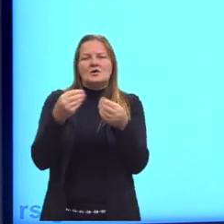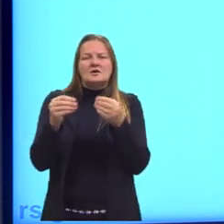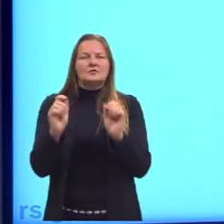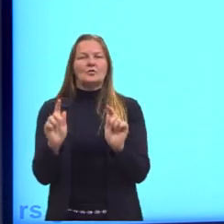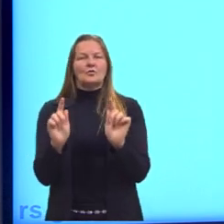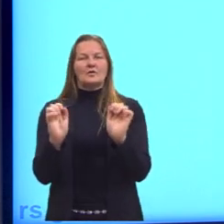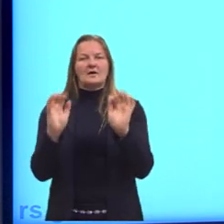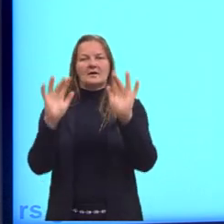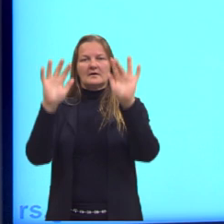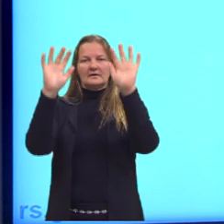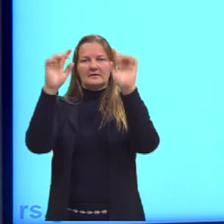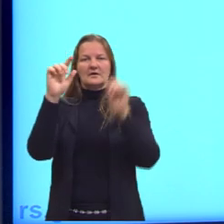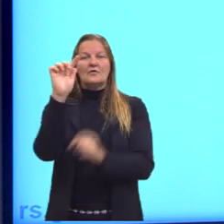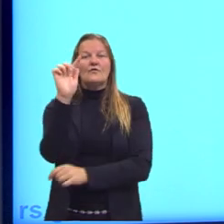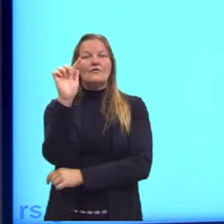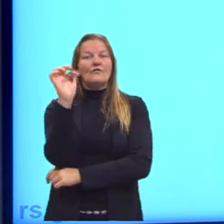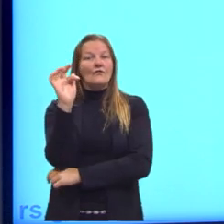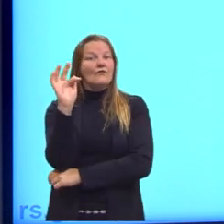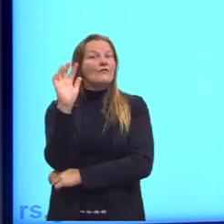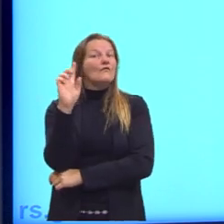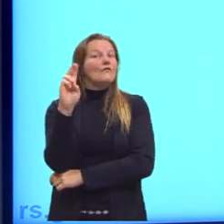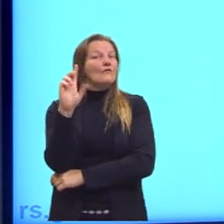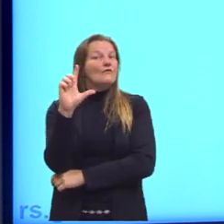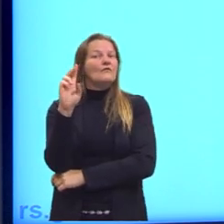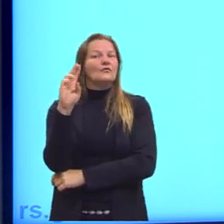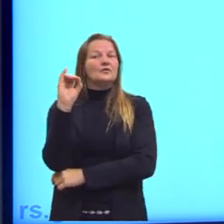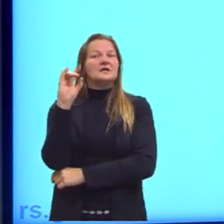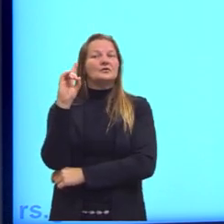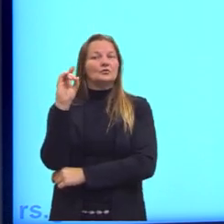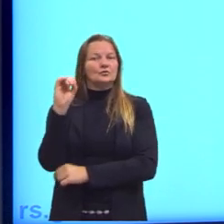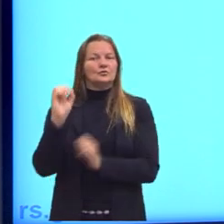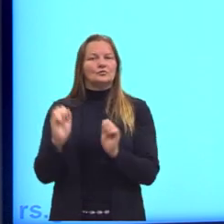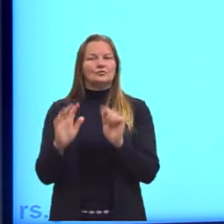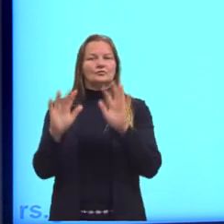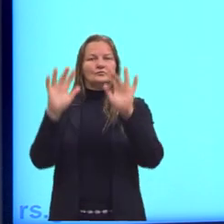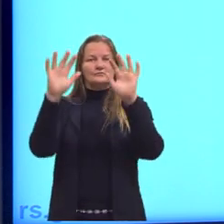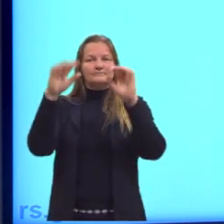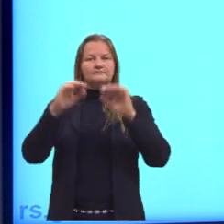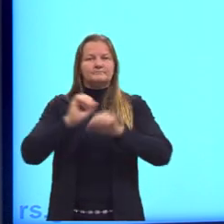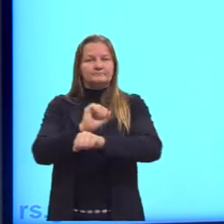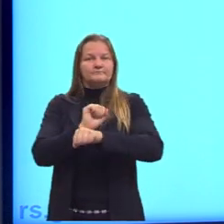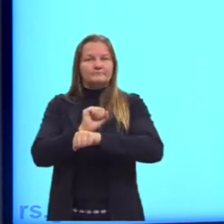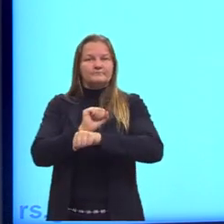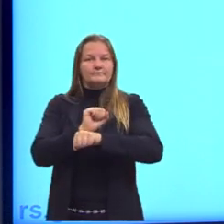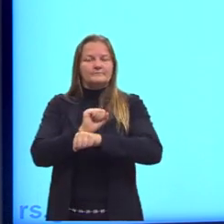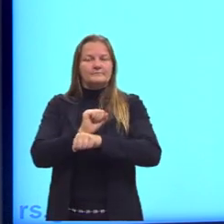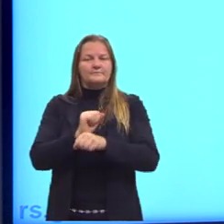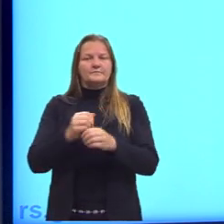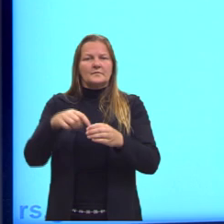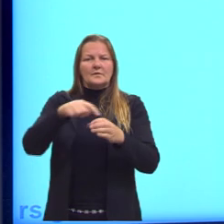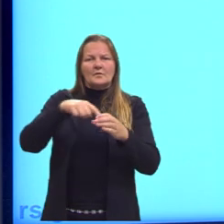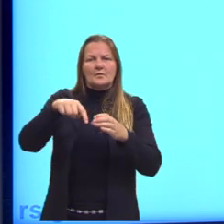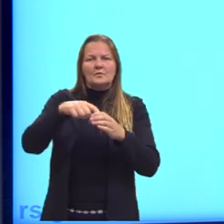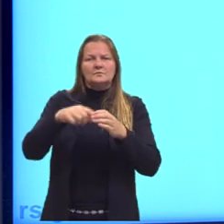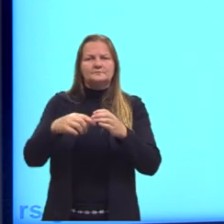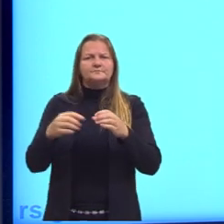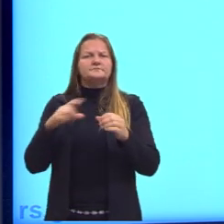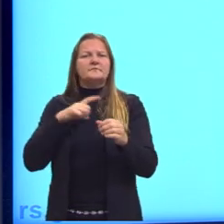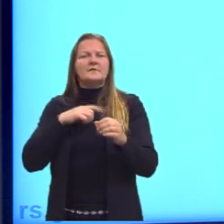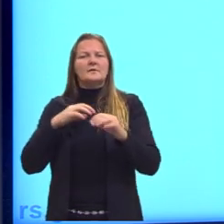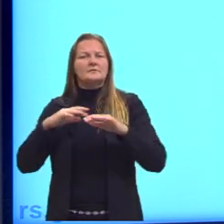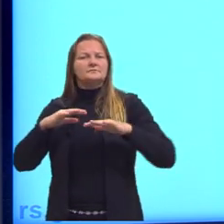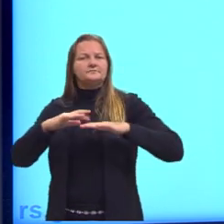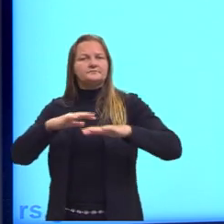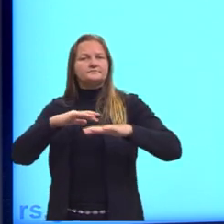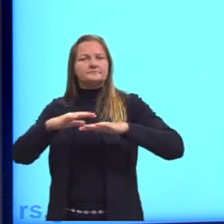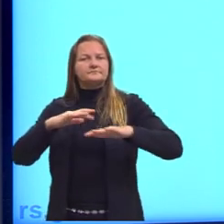ou gás né a gente está falando de fluidos em repouso que esteja parado em um recipiente transmite-se